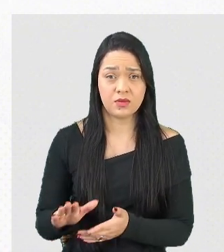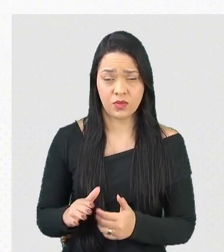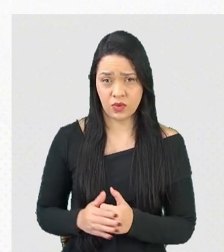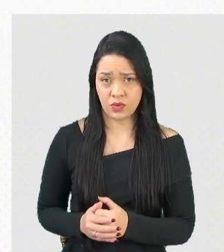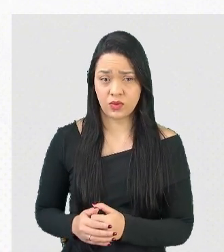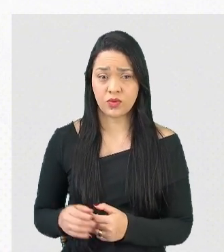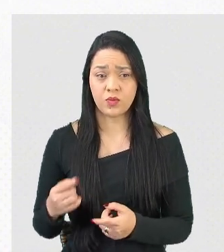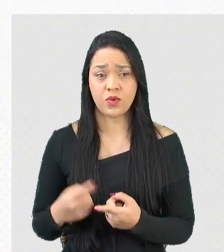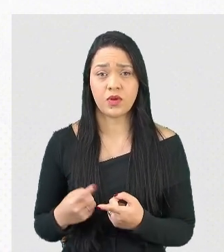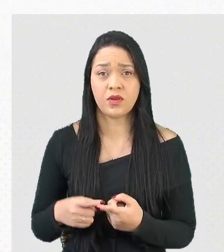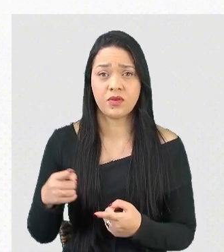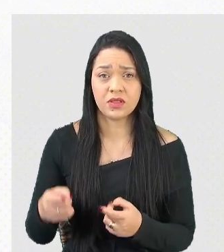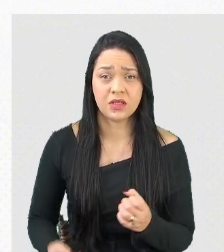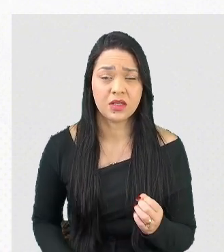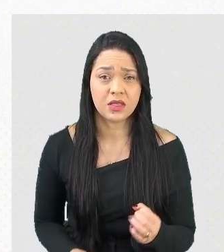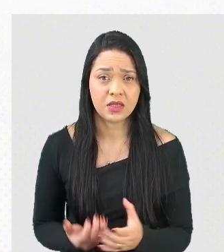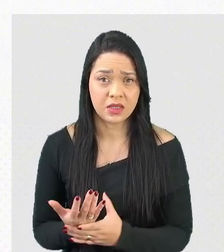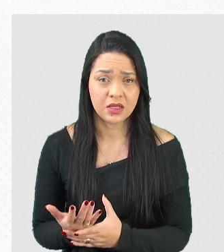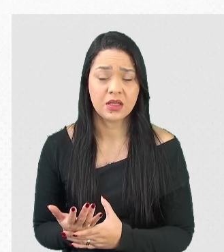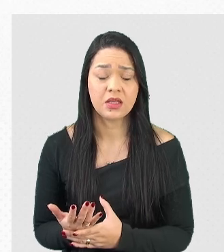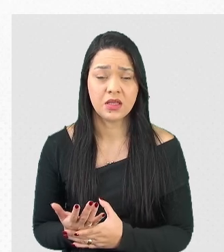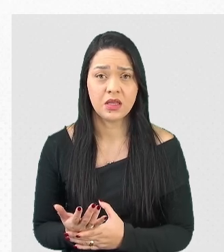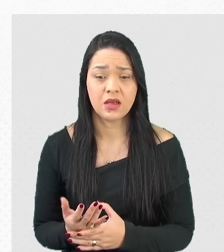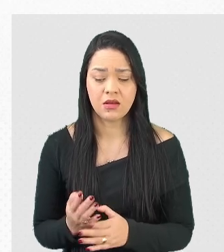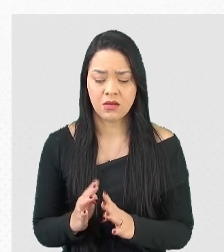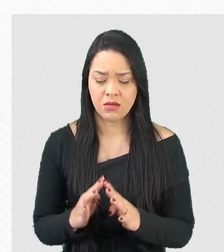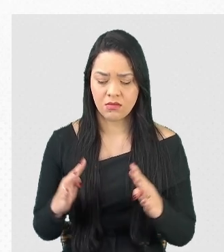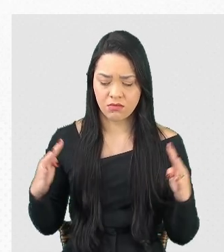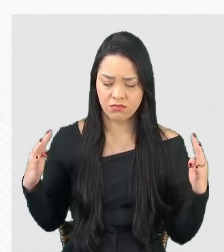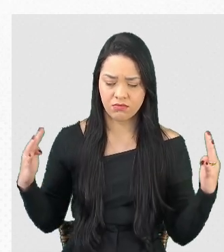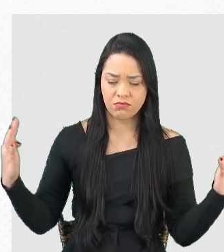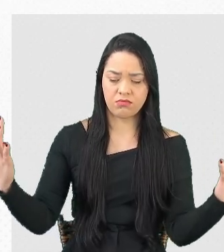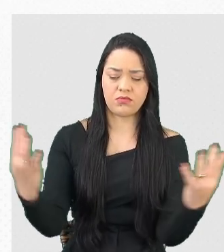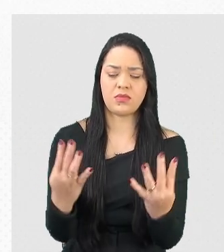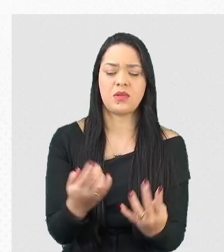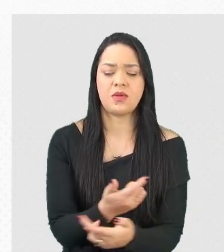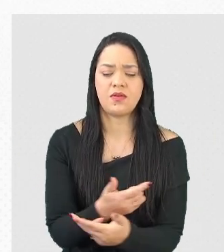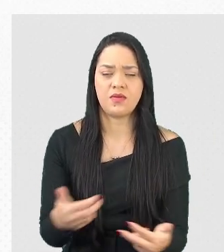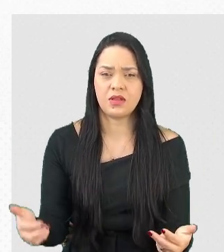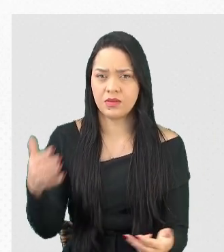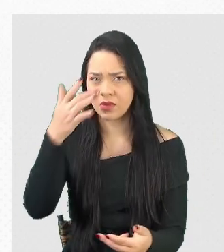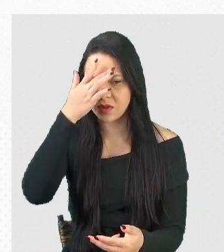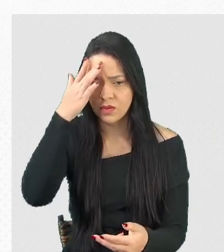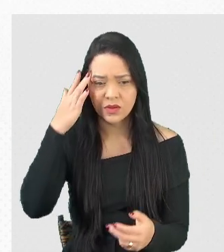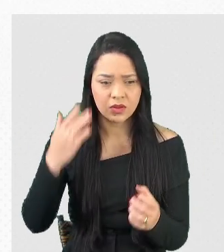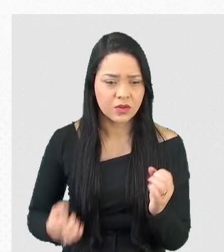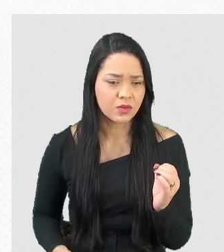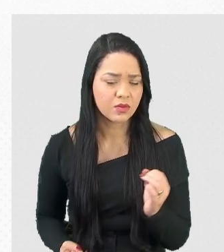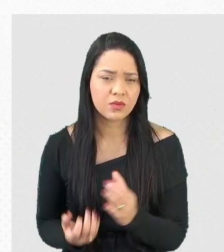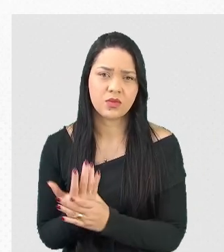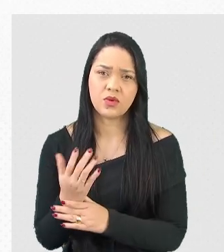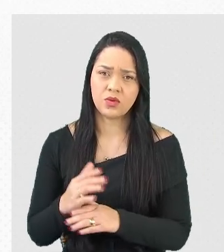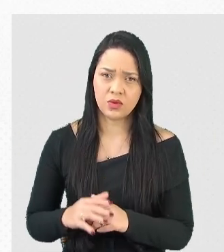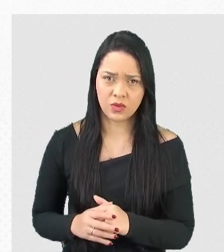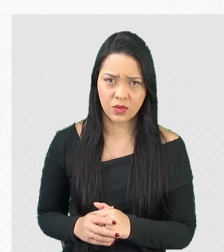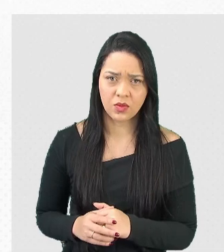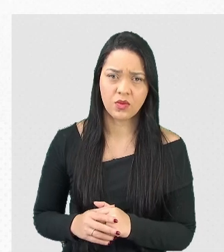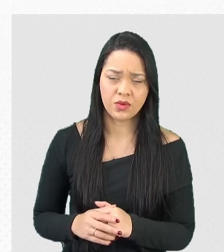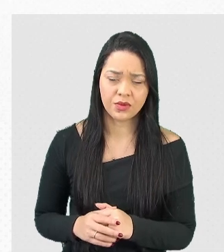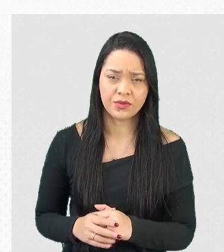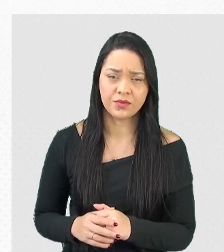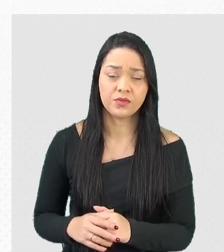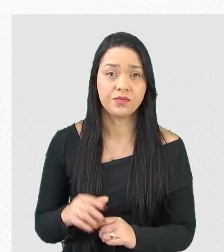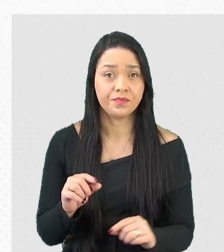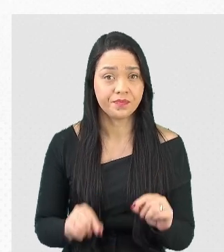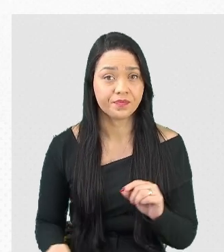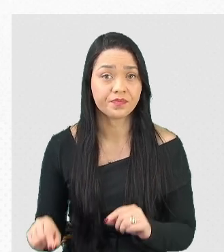grandes produtores, claro. Esses grandes produtores, que também vão ter a lã ali das